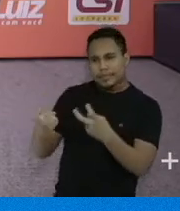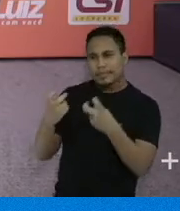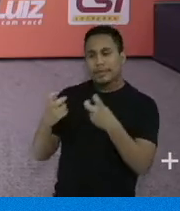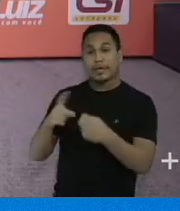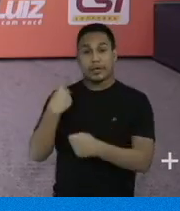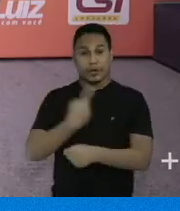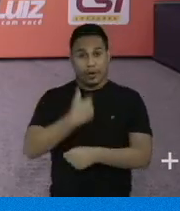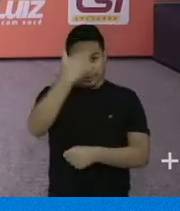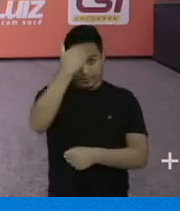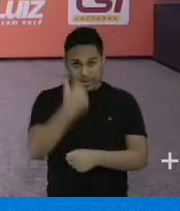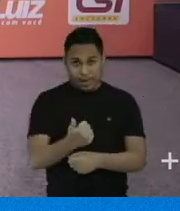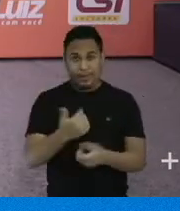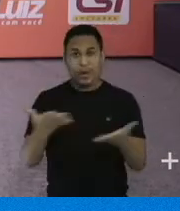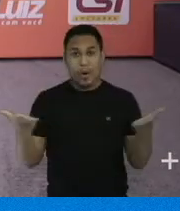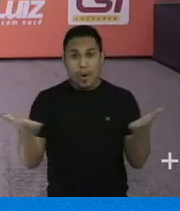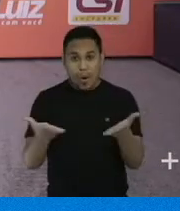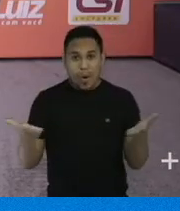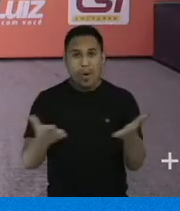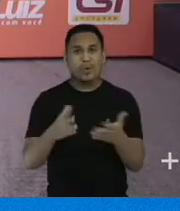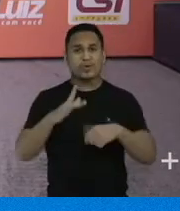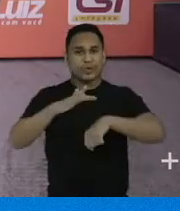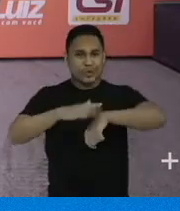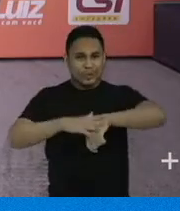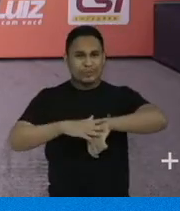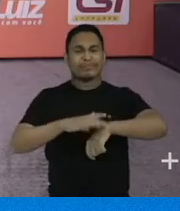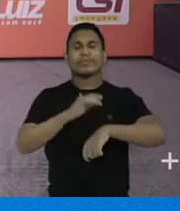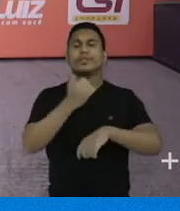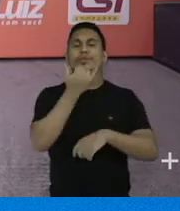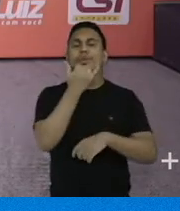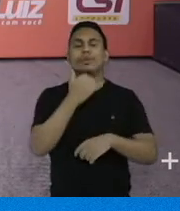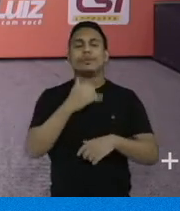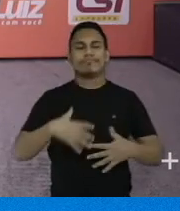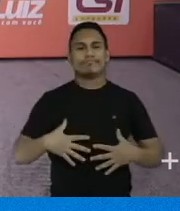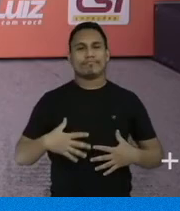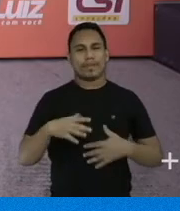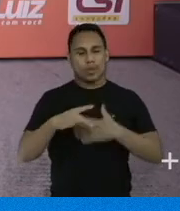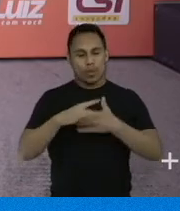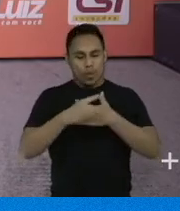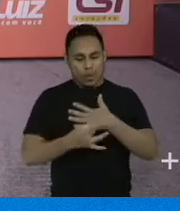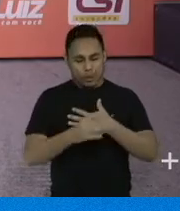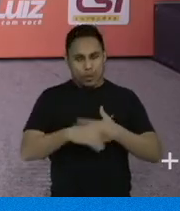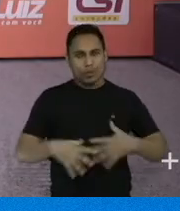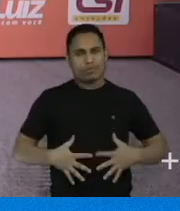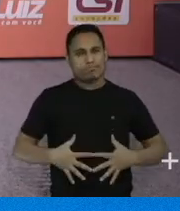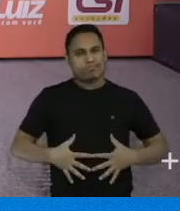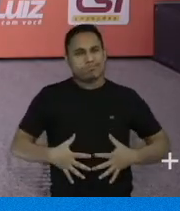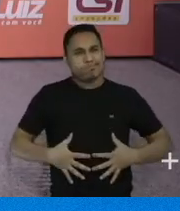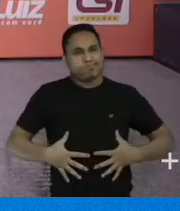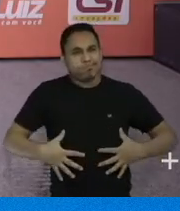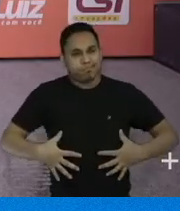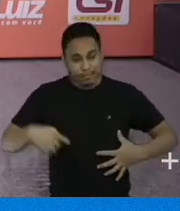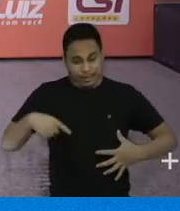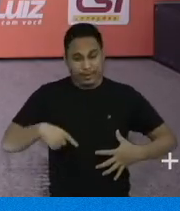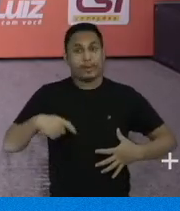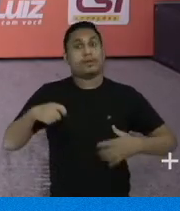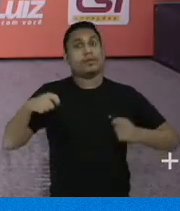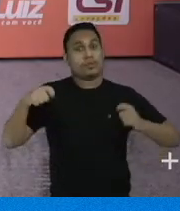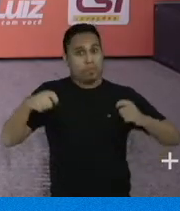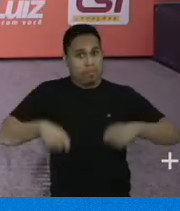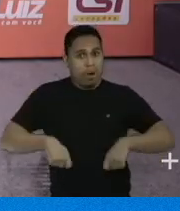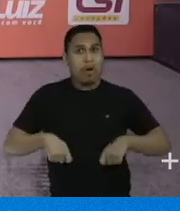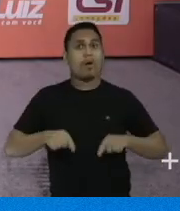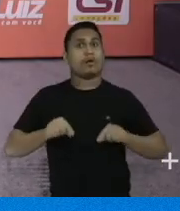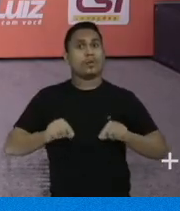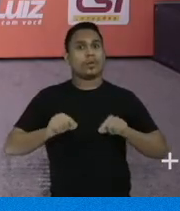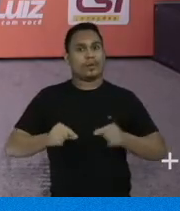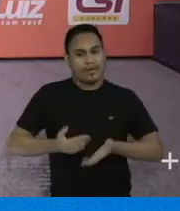que essa adiposidade abdominal, o aumento de gordura no abdômen, é um fator assim,